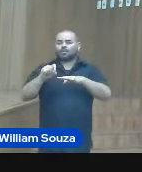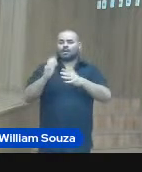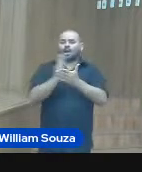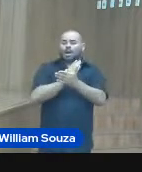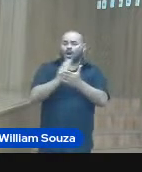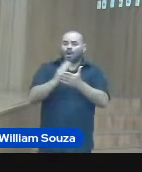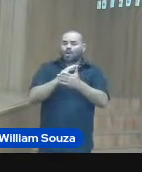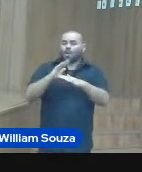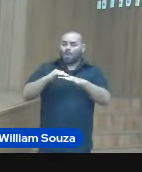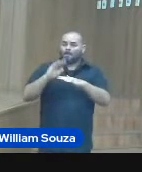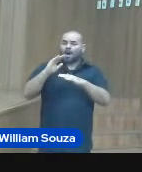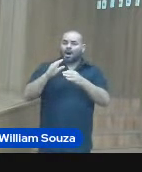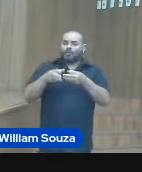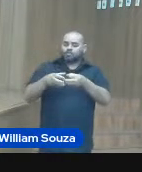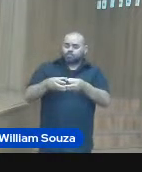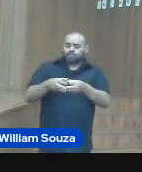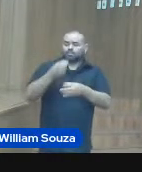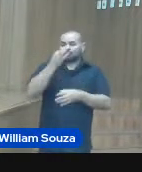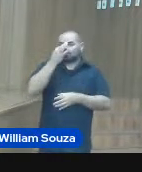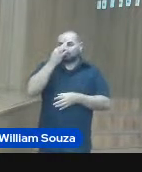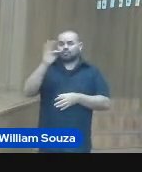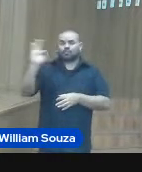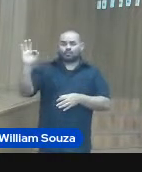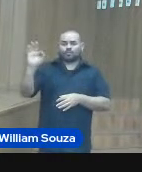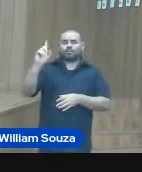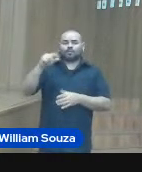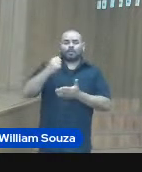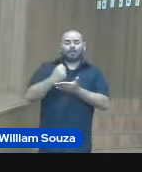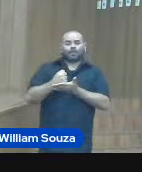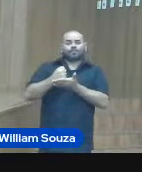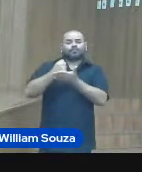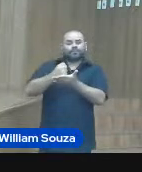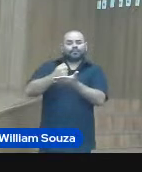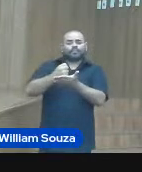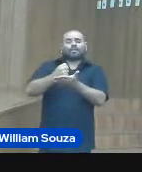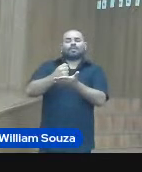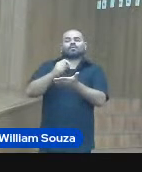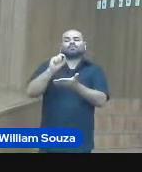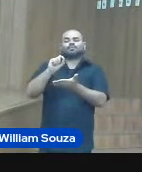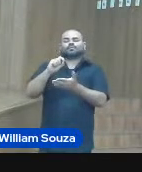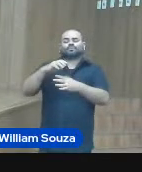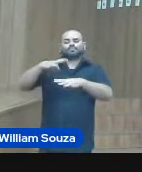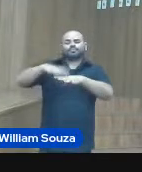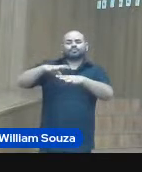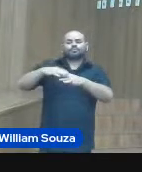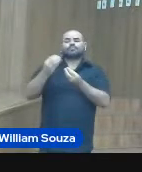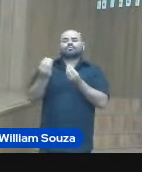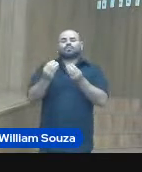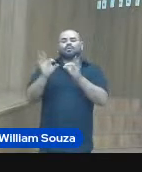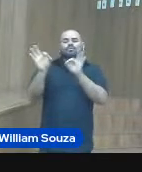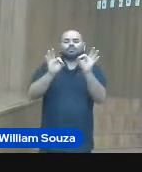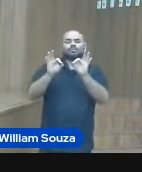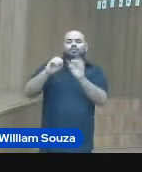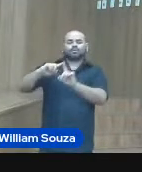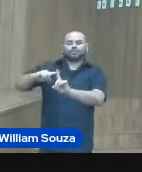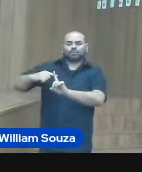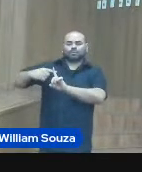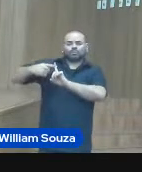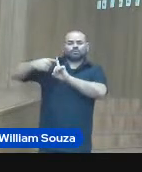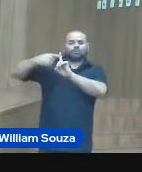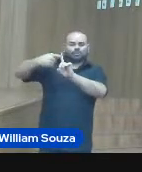que contribuíram muito com uma referência do fazer matemático positivista,